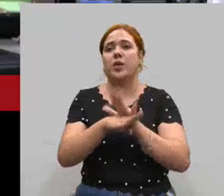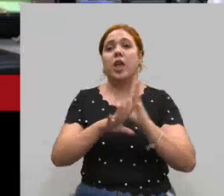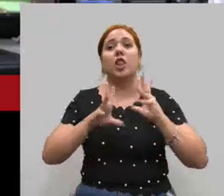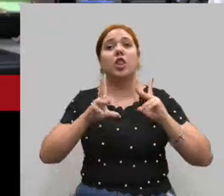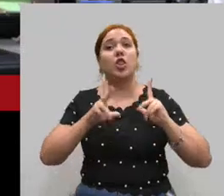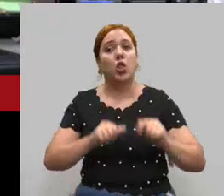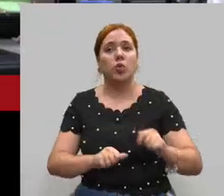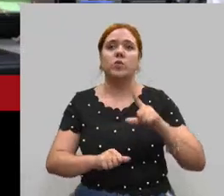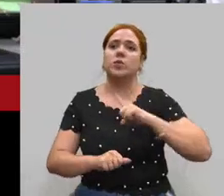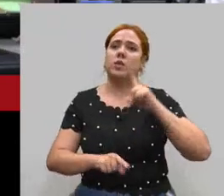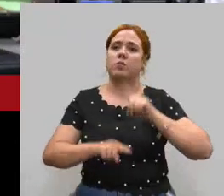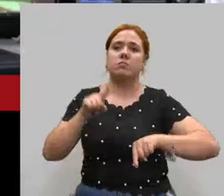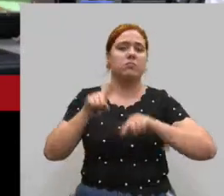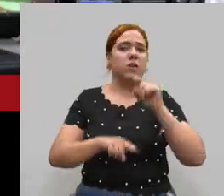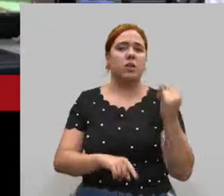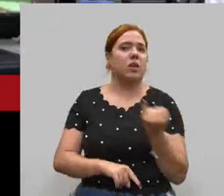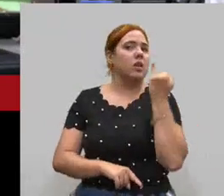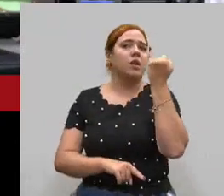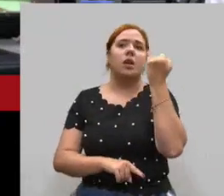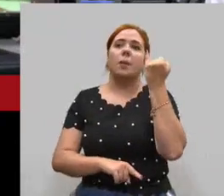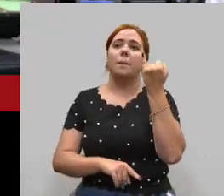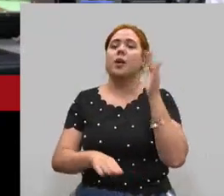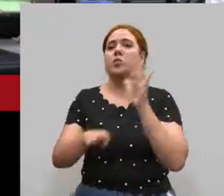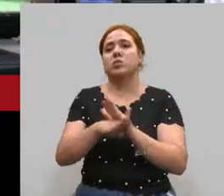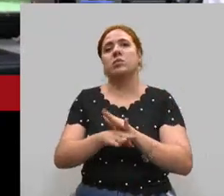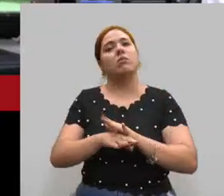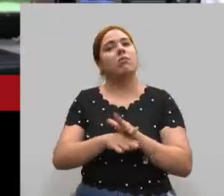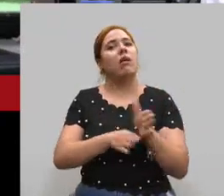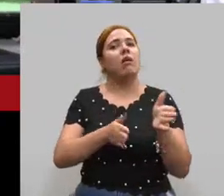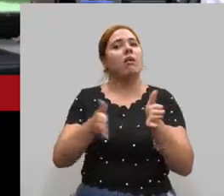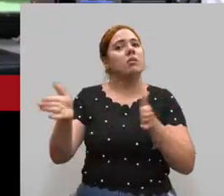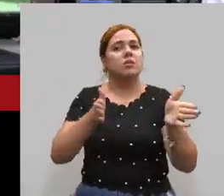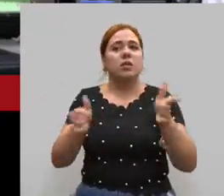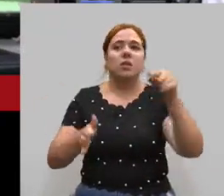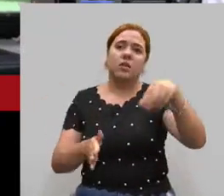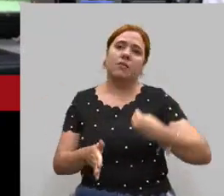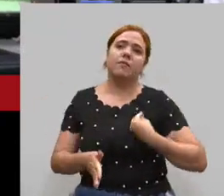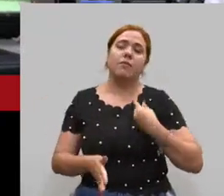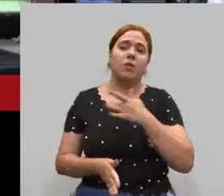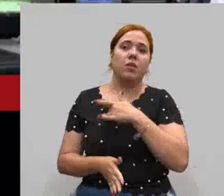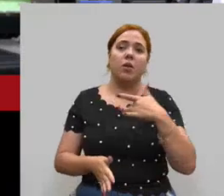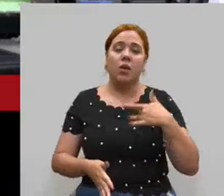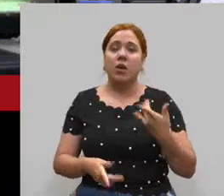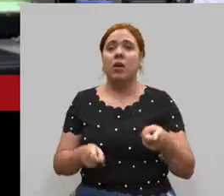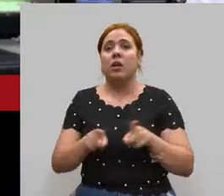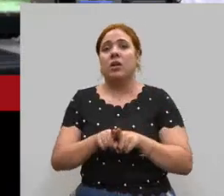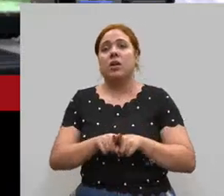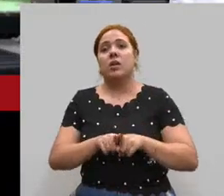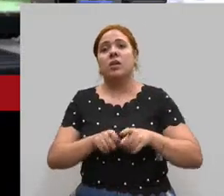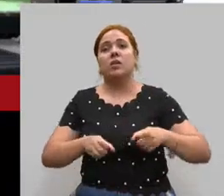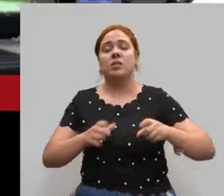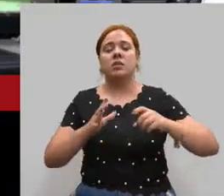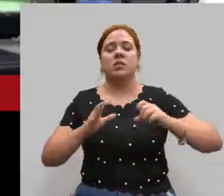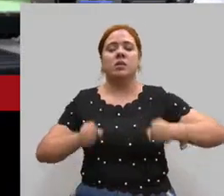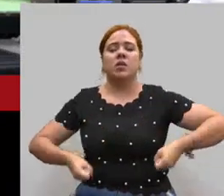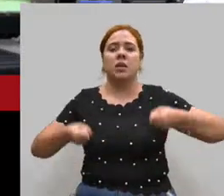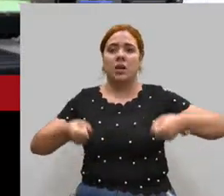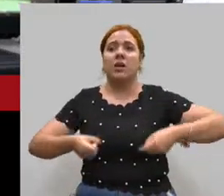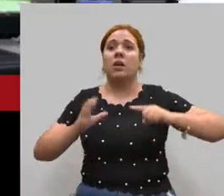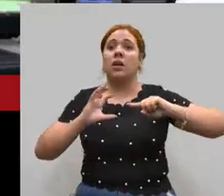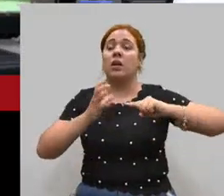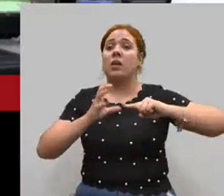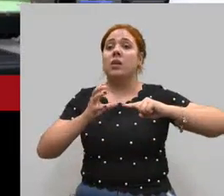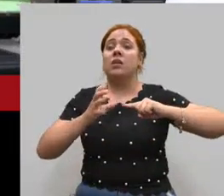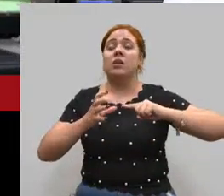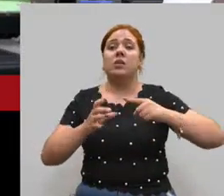equipamentos essenciais para sua mobilidade e qualidade de vida e essas cadeiras representam